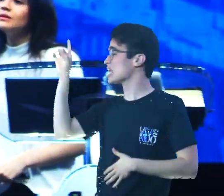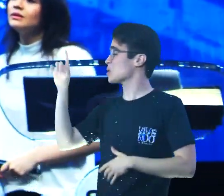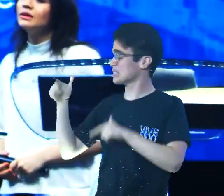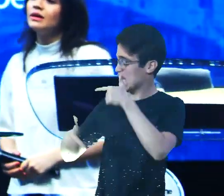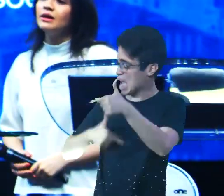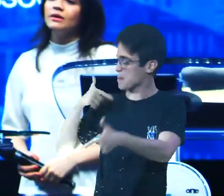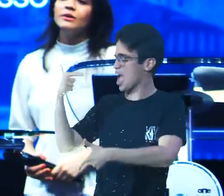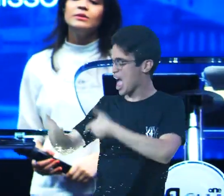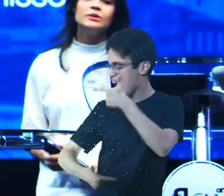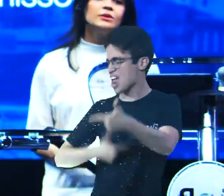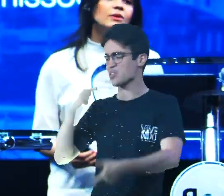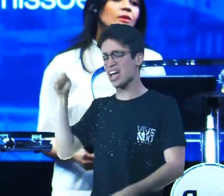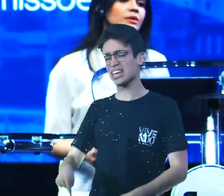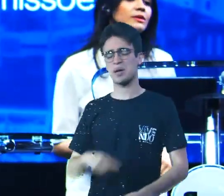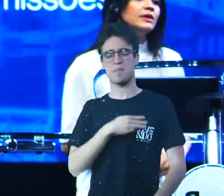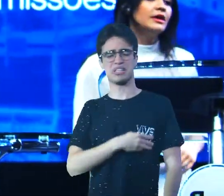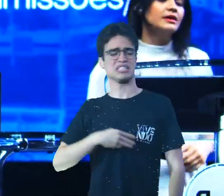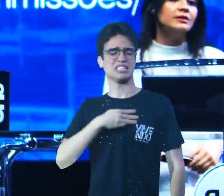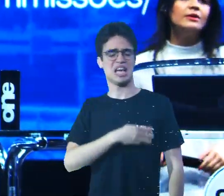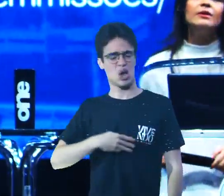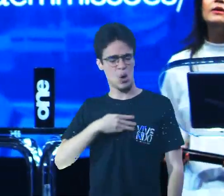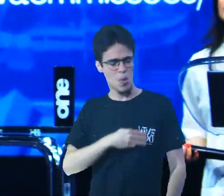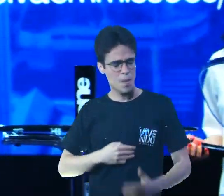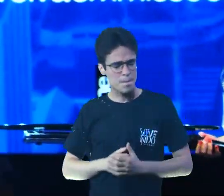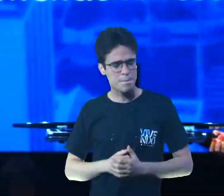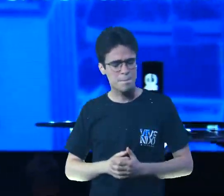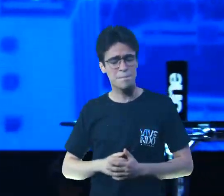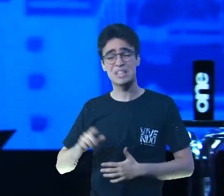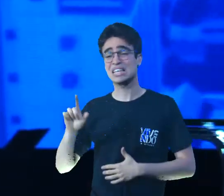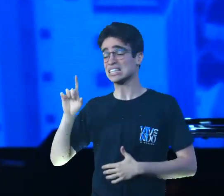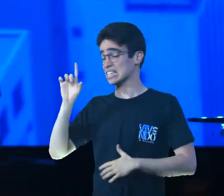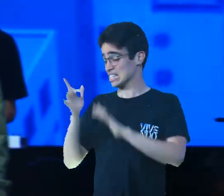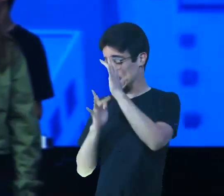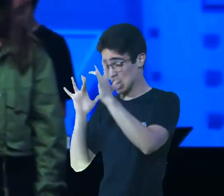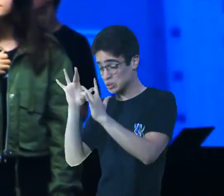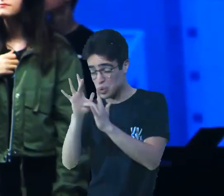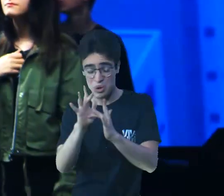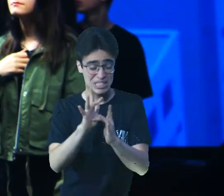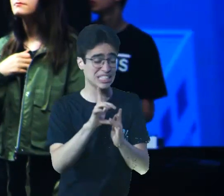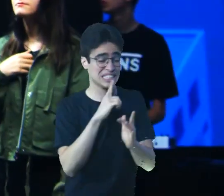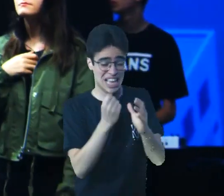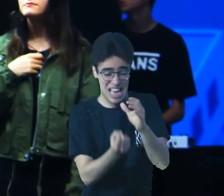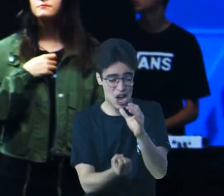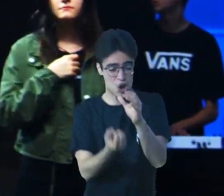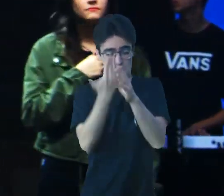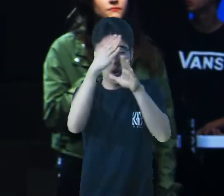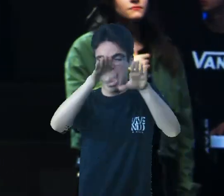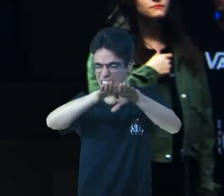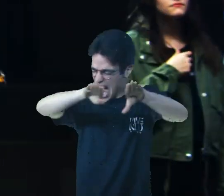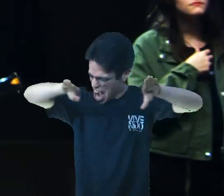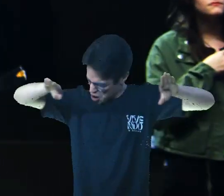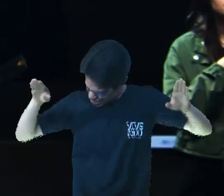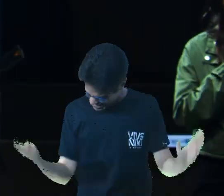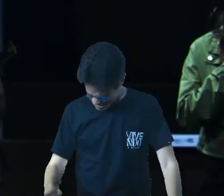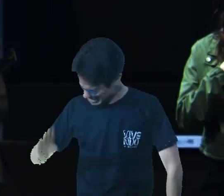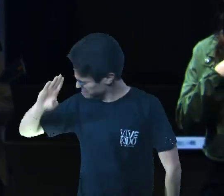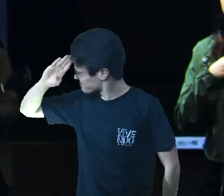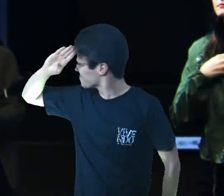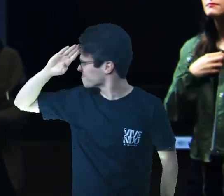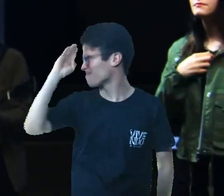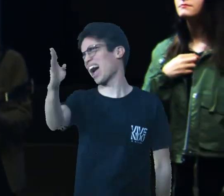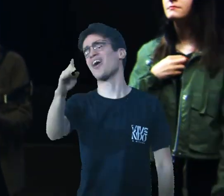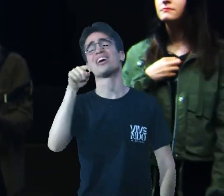missional. O Senhor levantou o maior altar que todas as eras já viram.